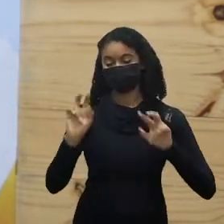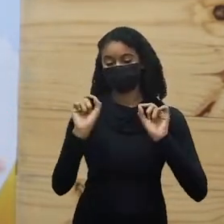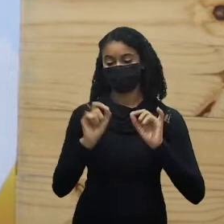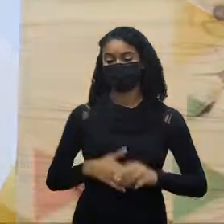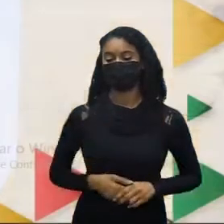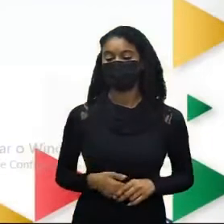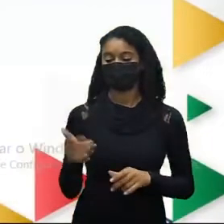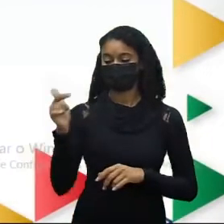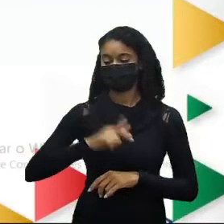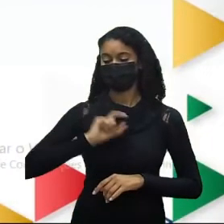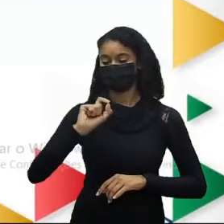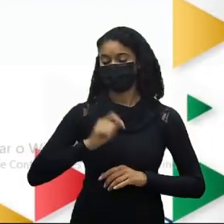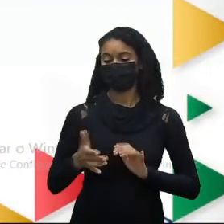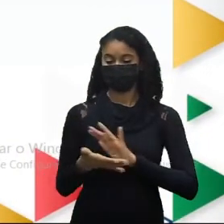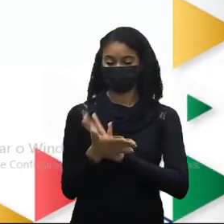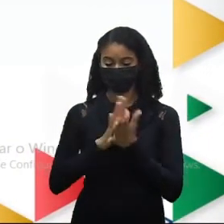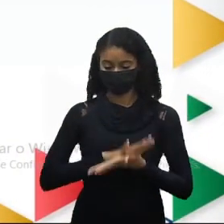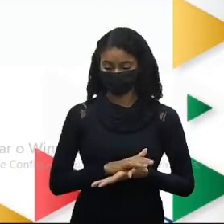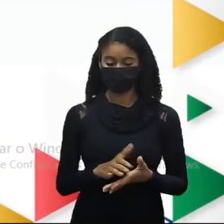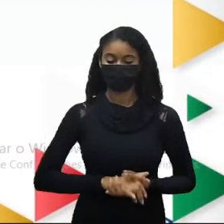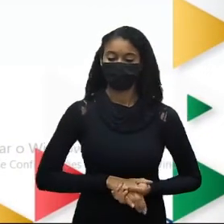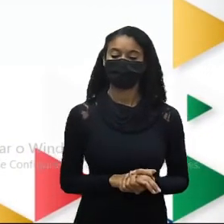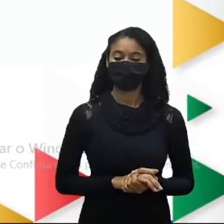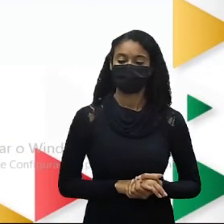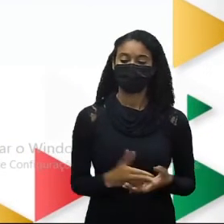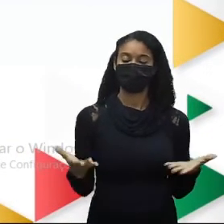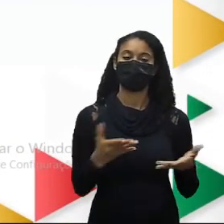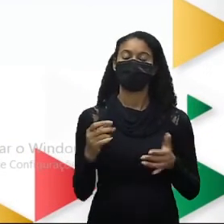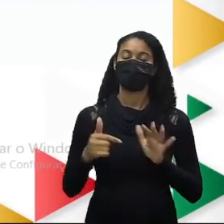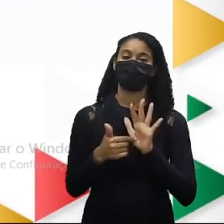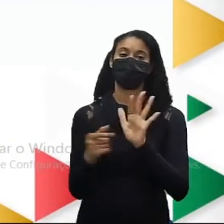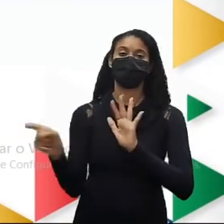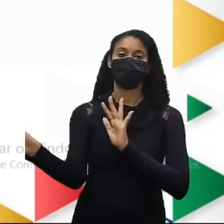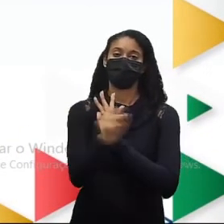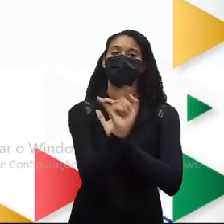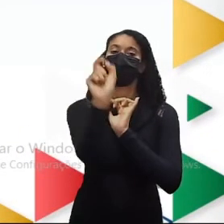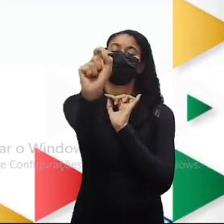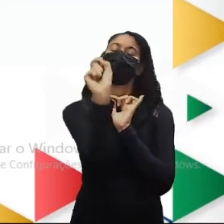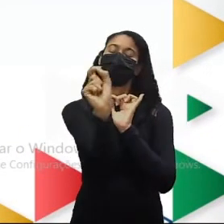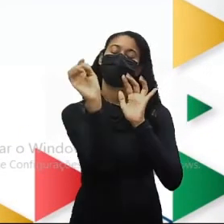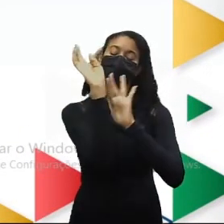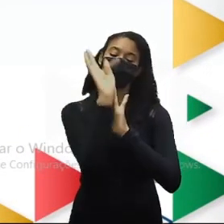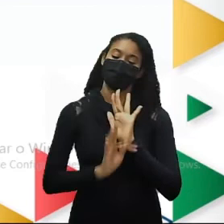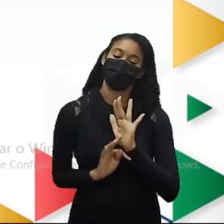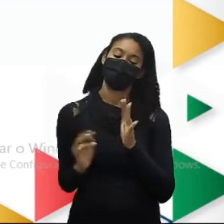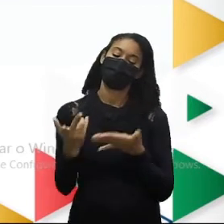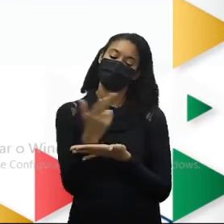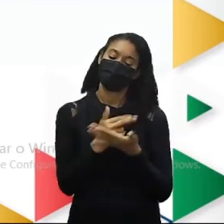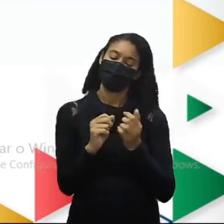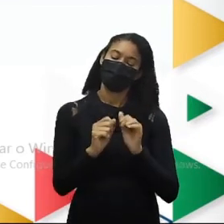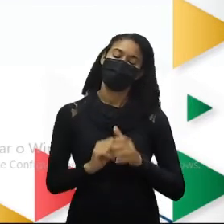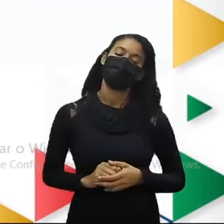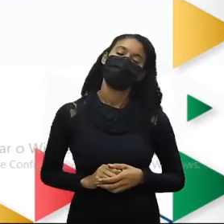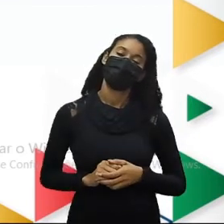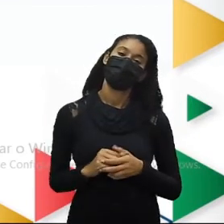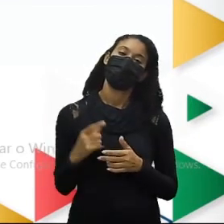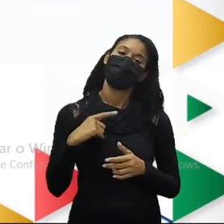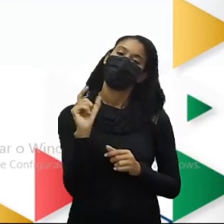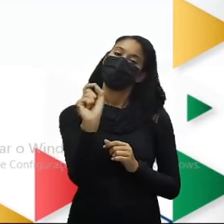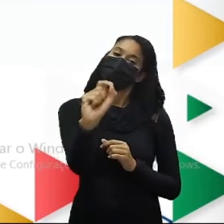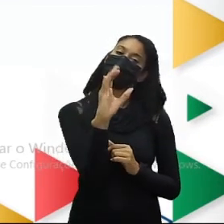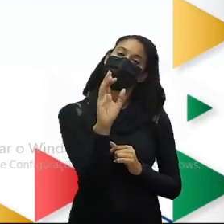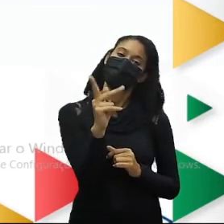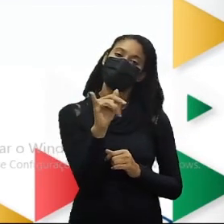uma vez, a questão do preconceito. Nesse caso, trago para vocês um texto artístico, Chico Bento. Vamos ver